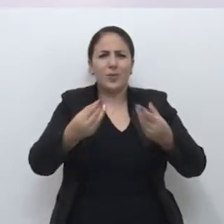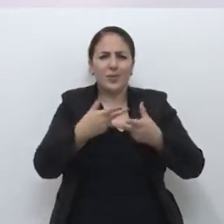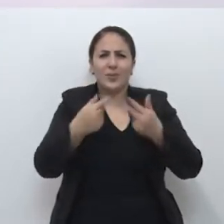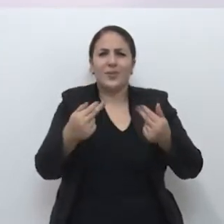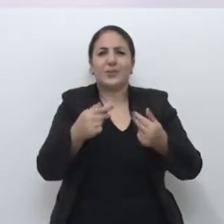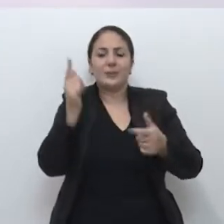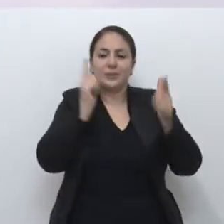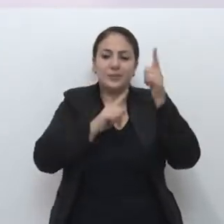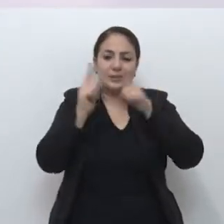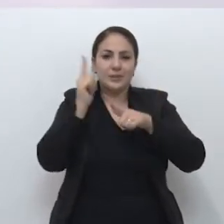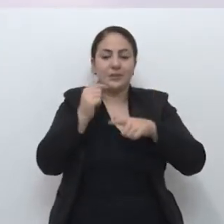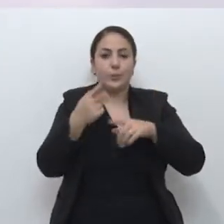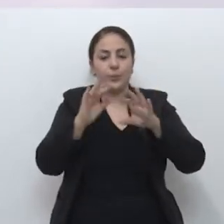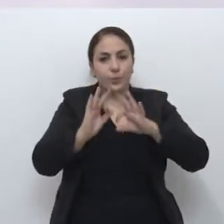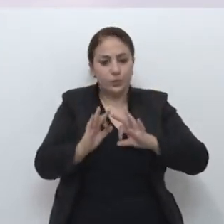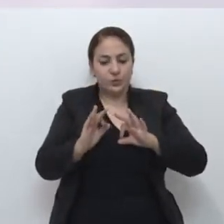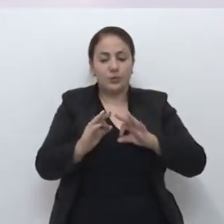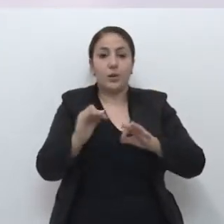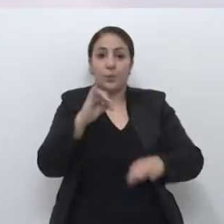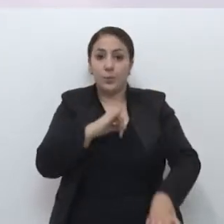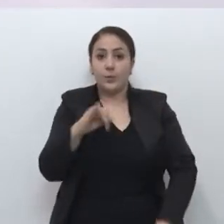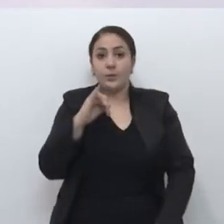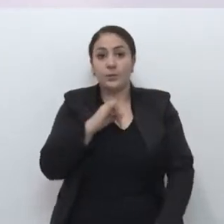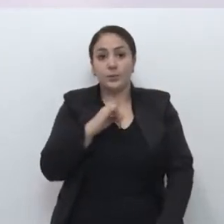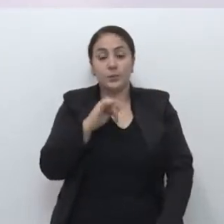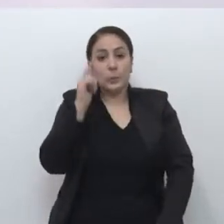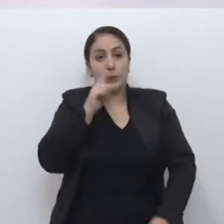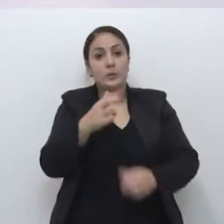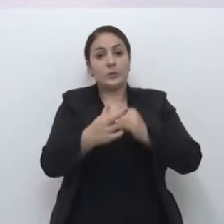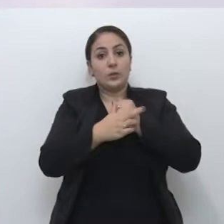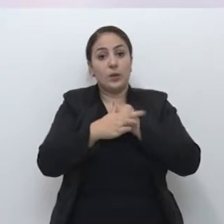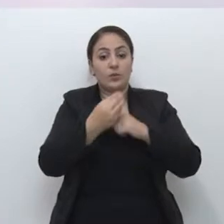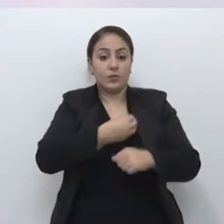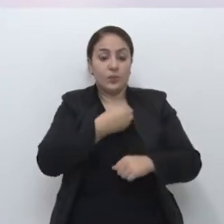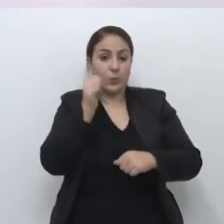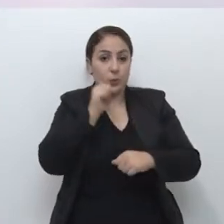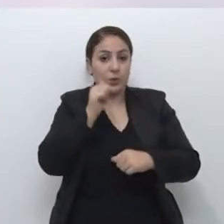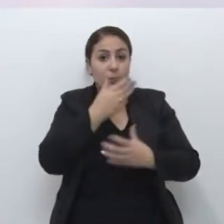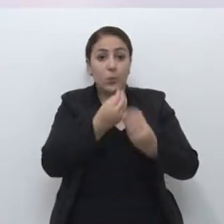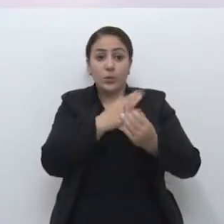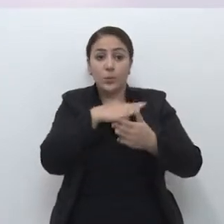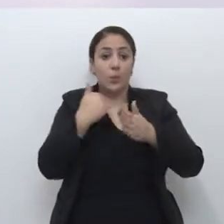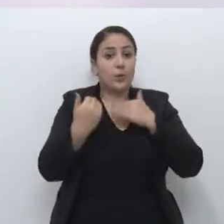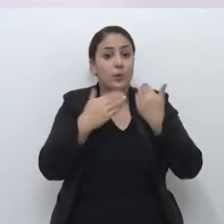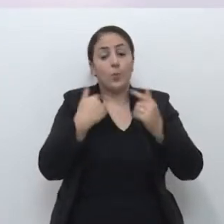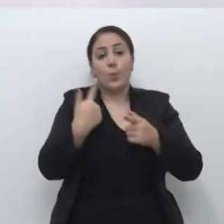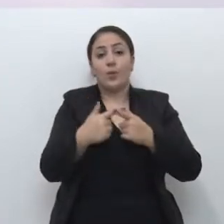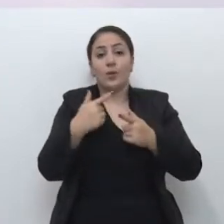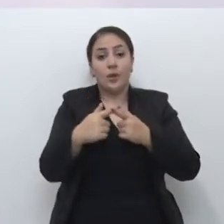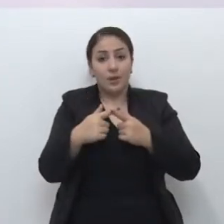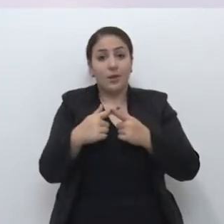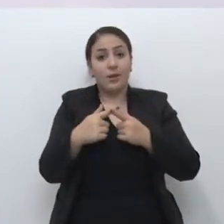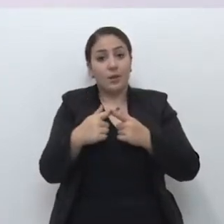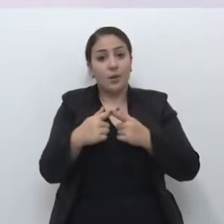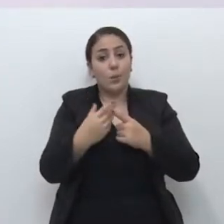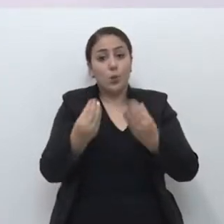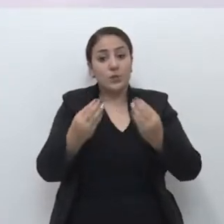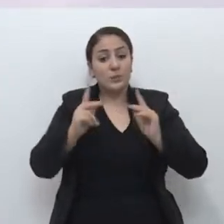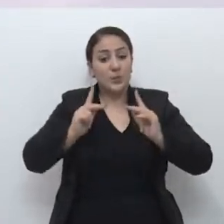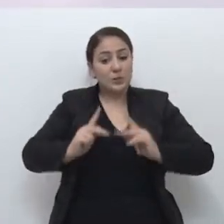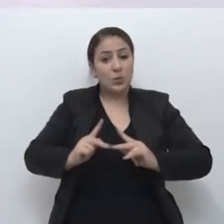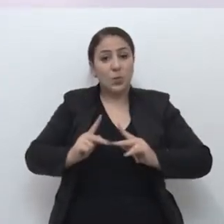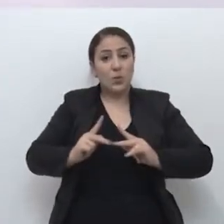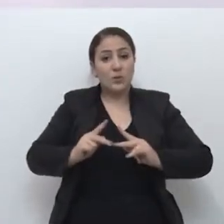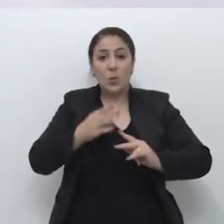a ganhar com um projeto desses. É muito importante para preservar a vida das mulheres que estão morrendo porque ainda são tratadas por seus